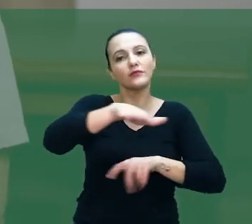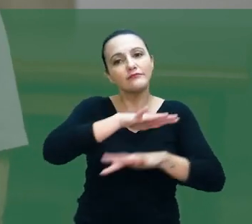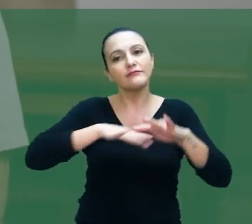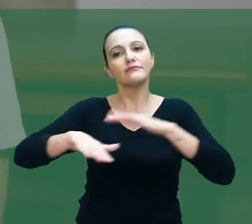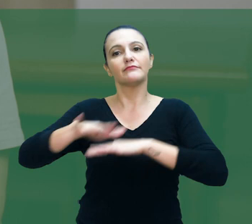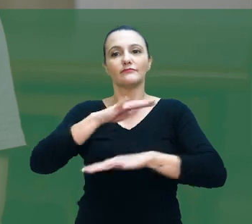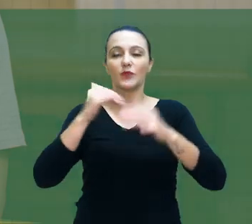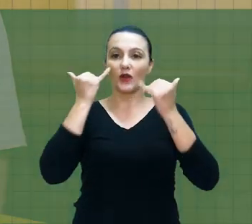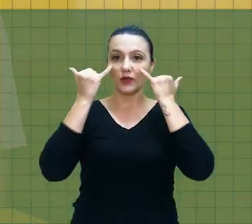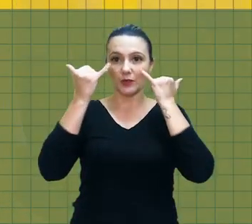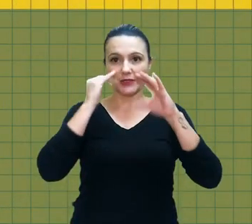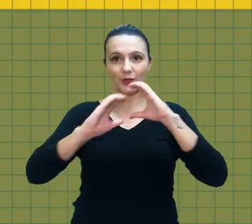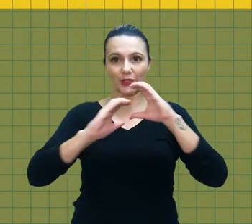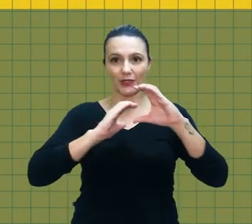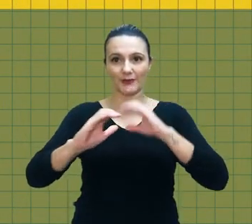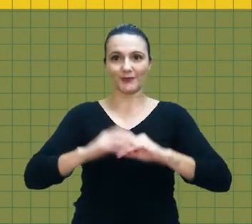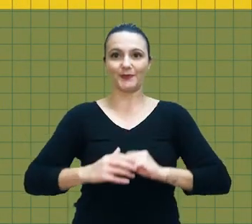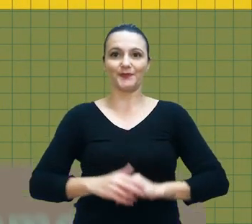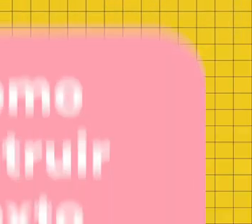de informação e comunicação.